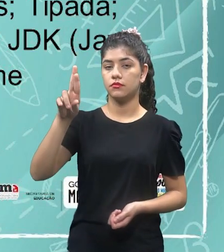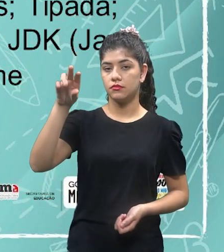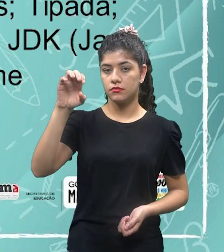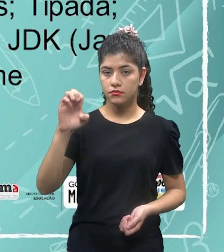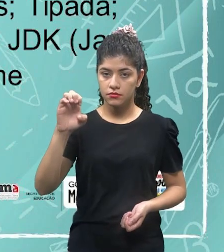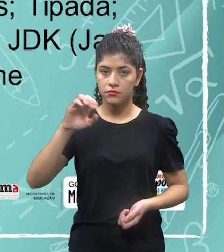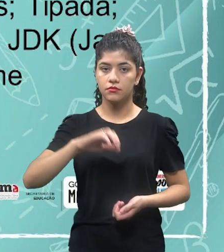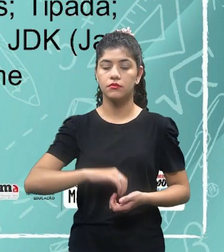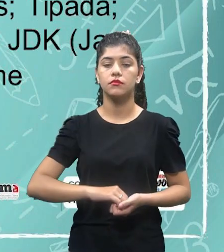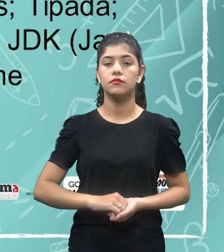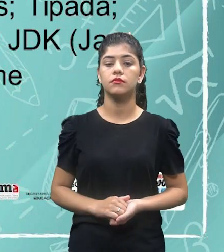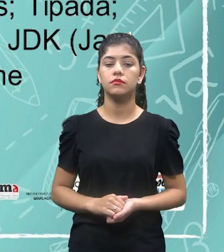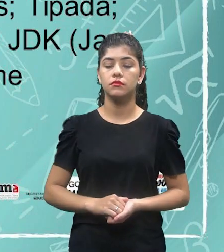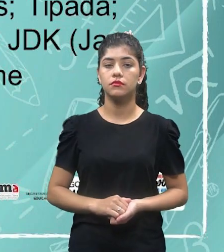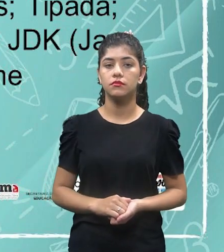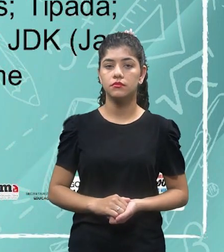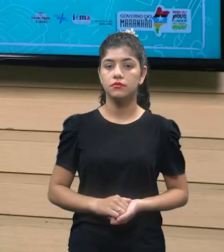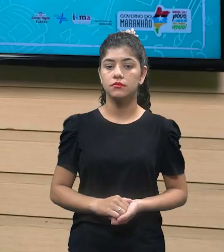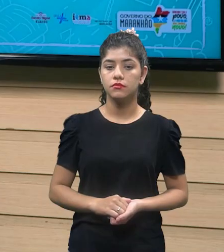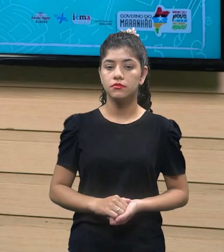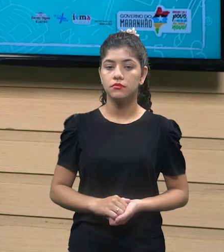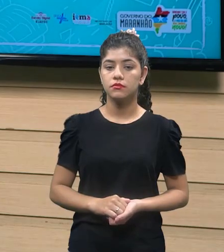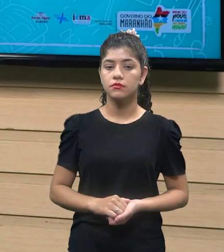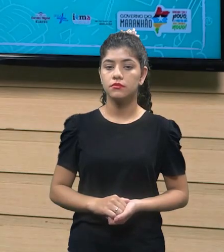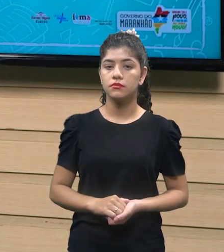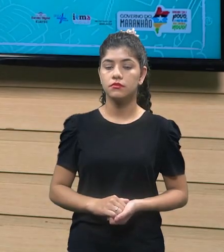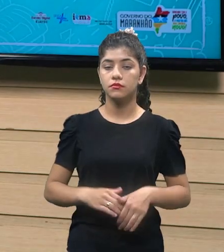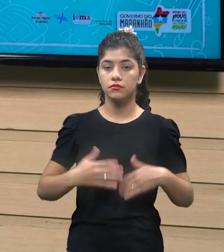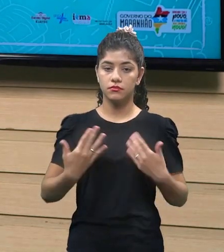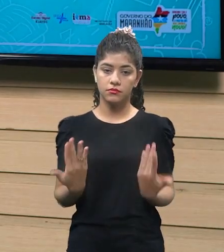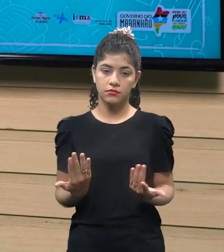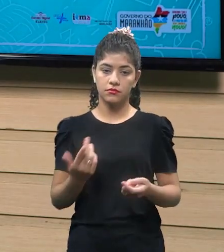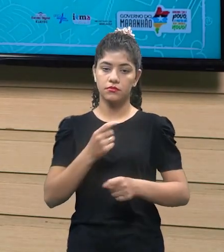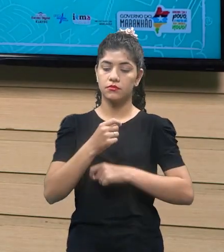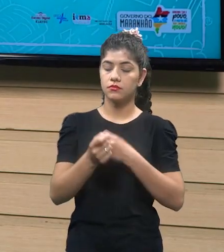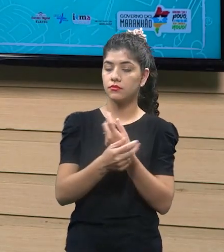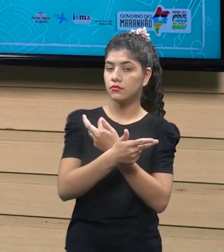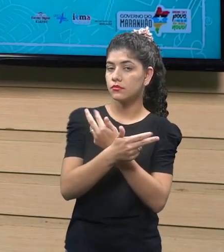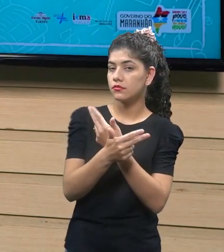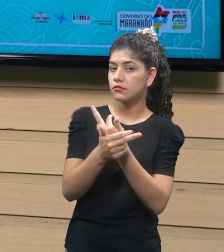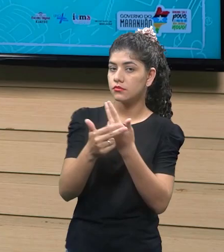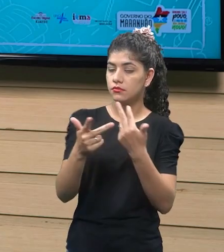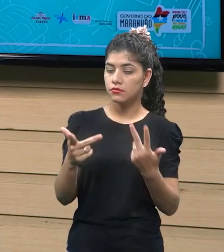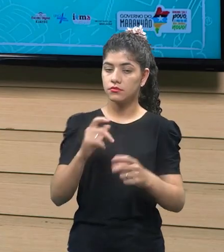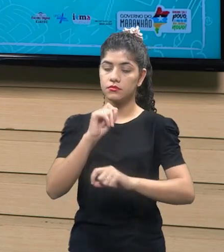Java Runtime Environment. Então, esses dispositivos,